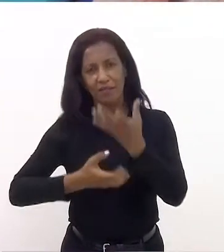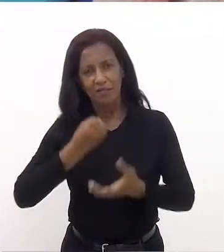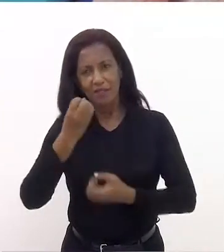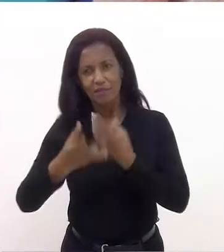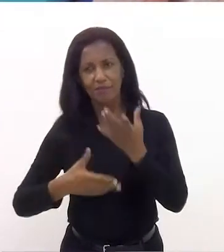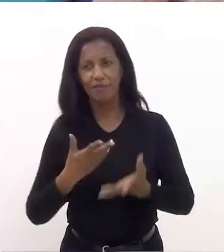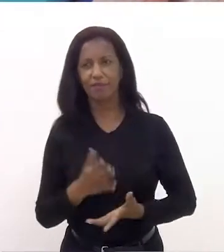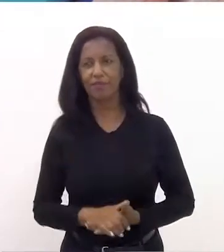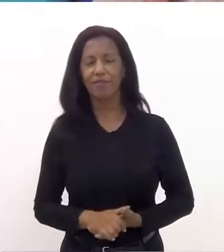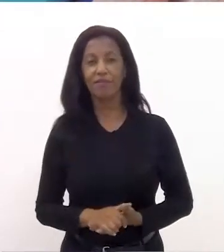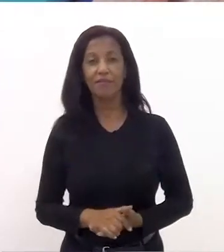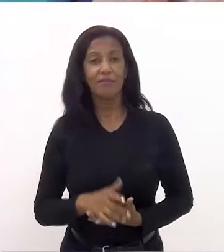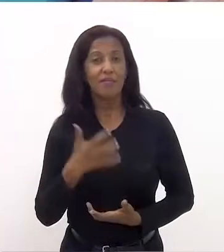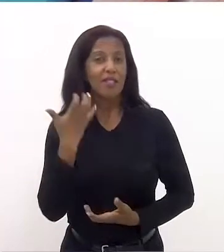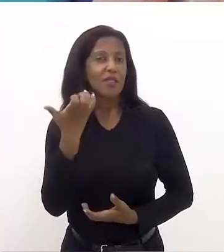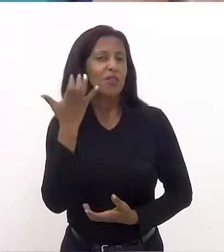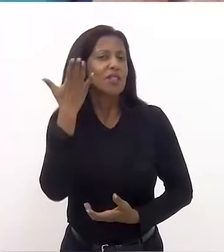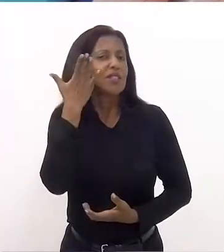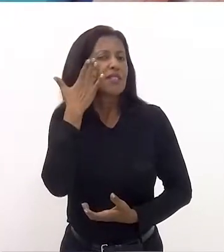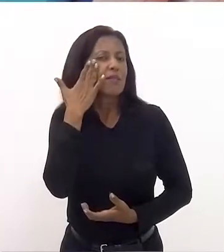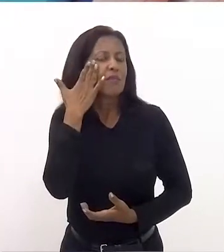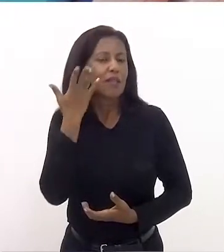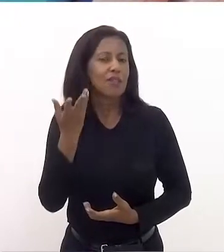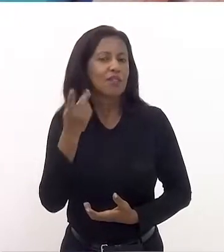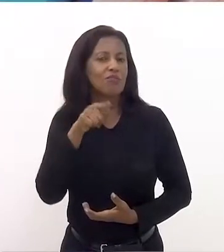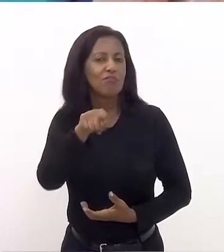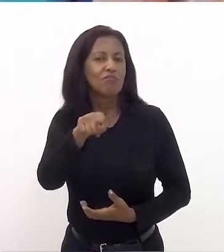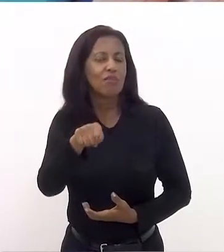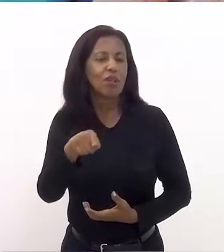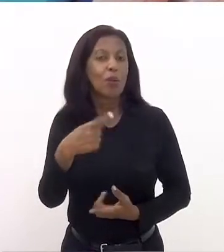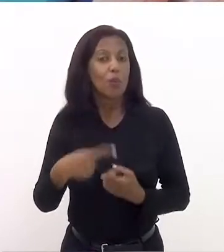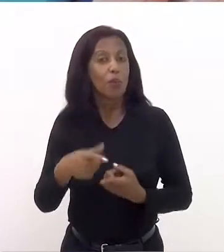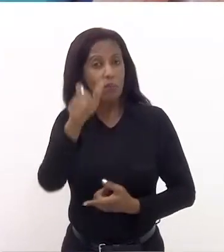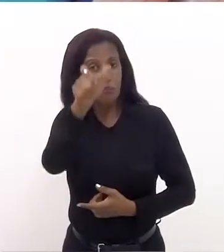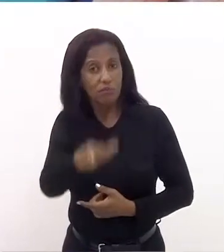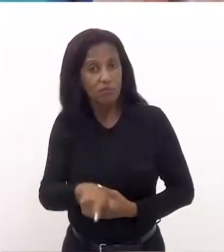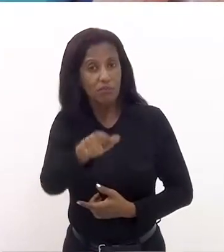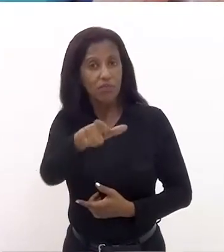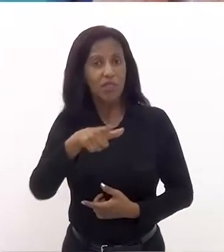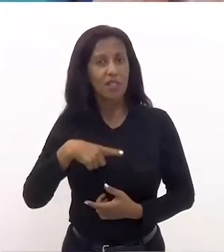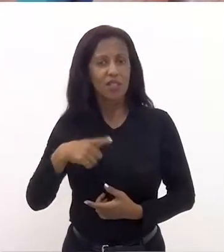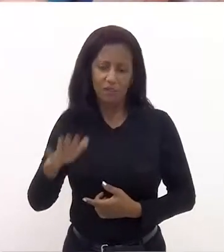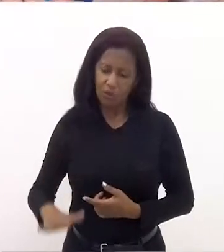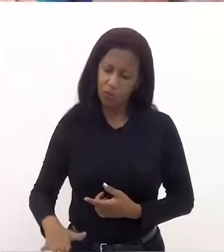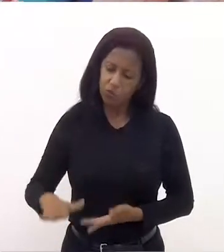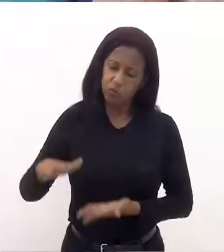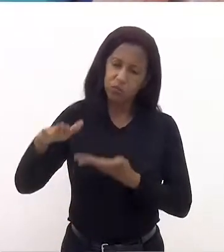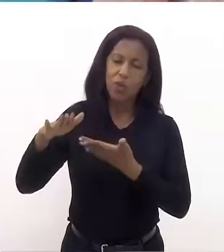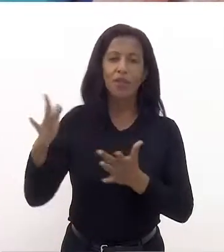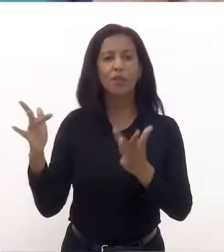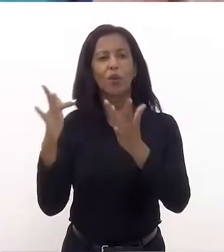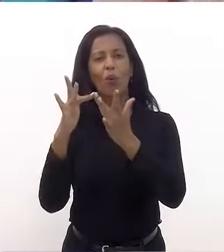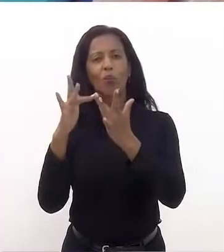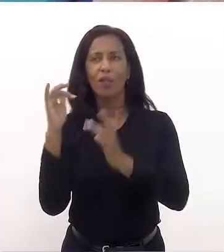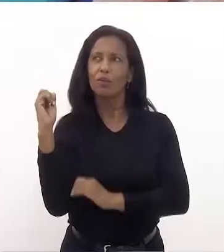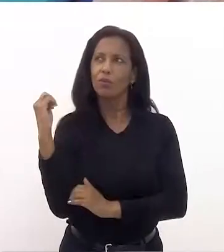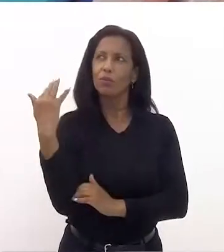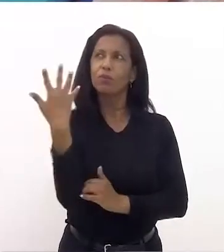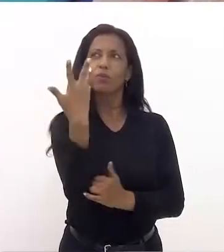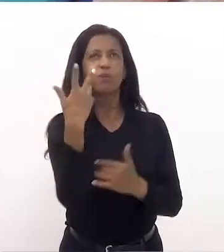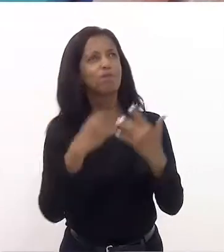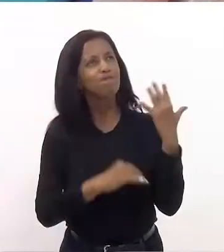para contar. E eu queria muito saber de você, Gilberto, porque você teve essa criação, né, esse contato